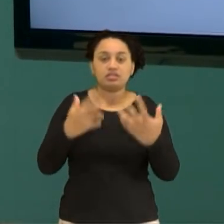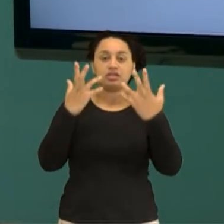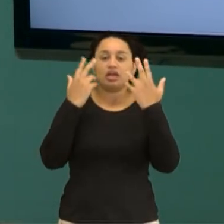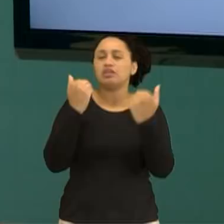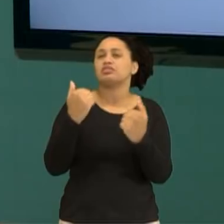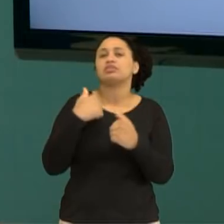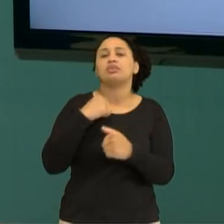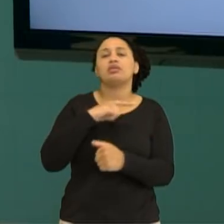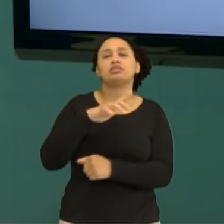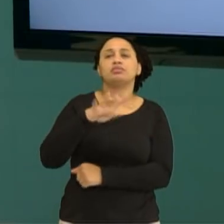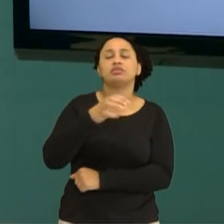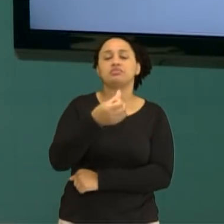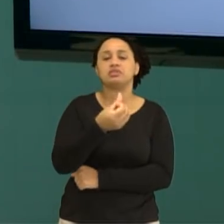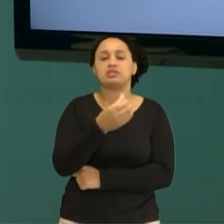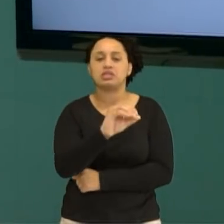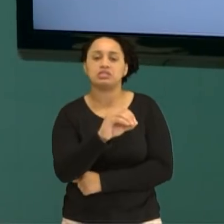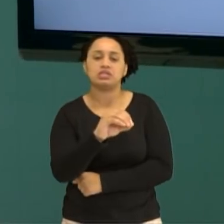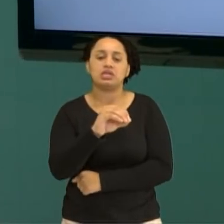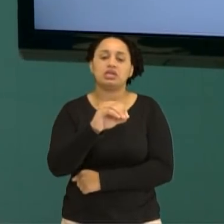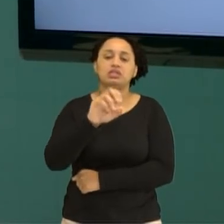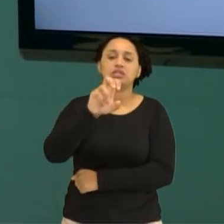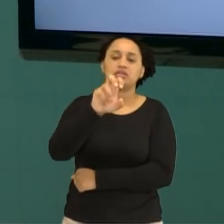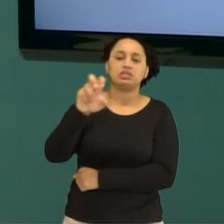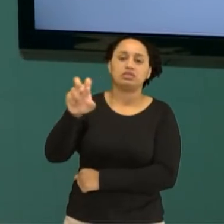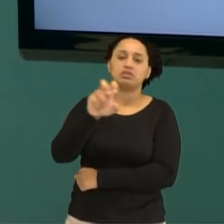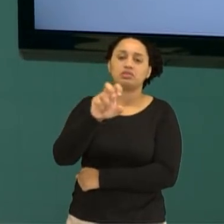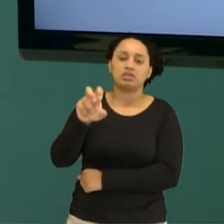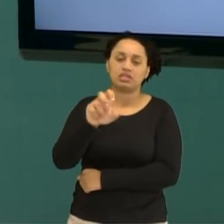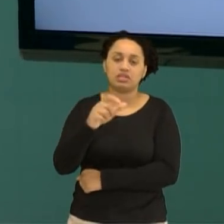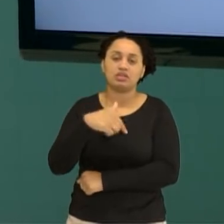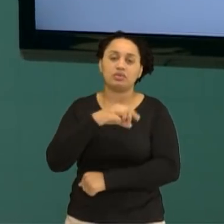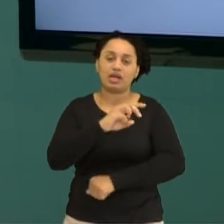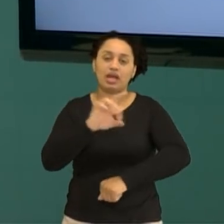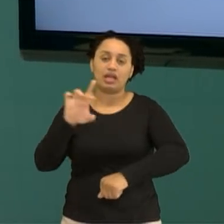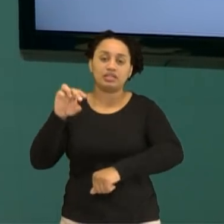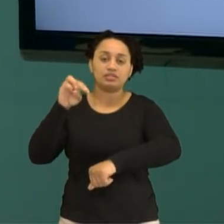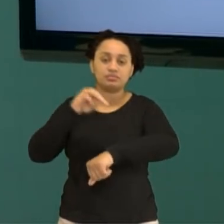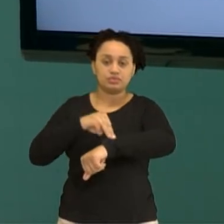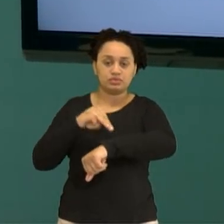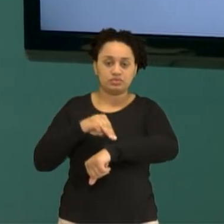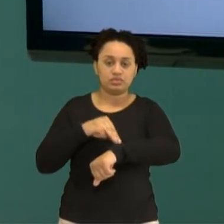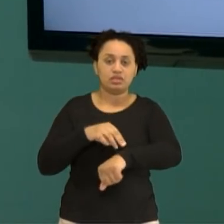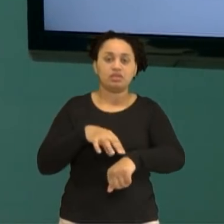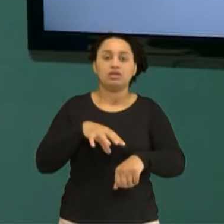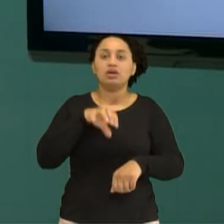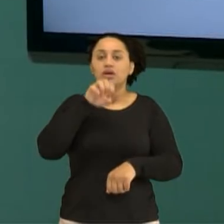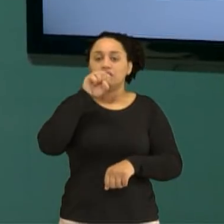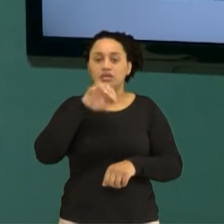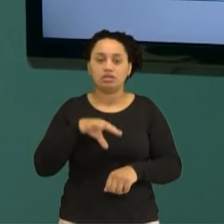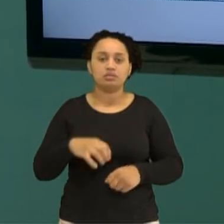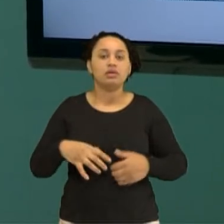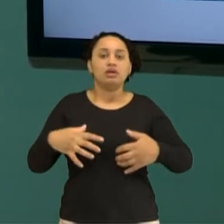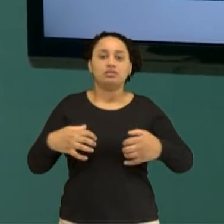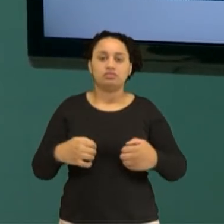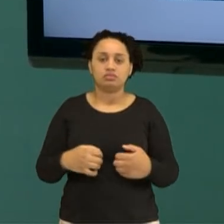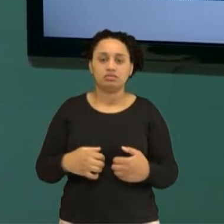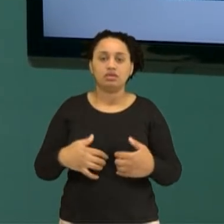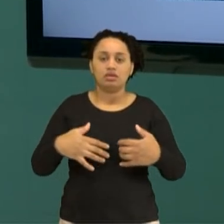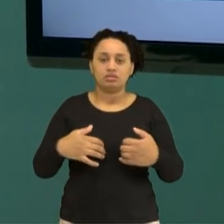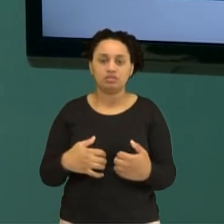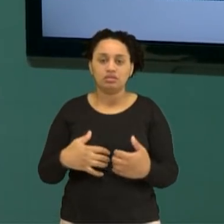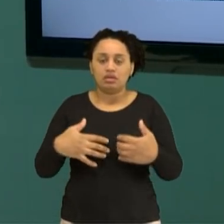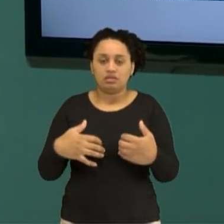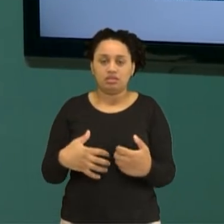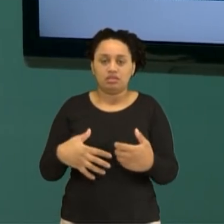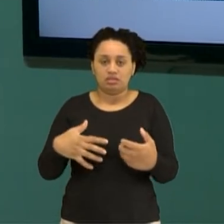de 60, 55 incursões por minuto. Imagine, você inspira e expira uma vez por